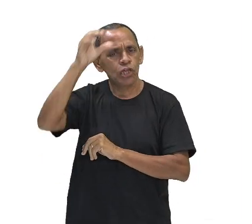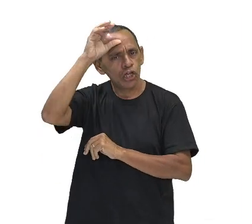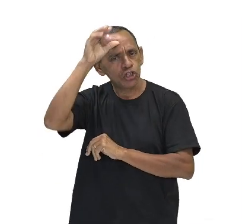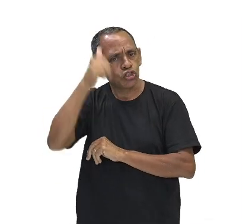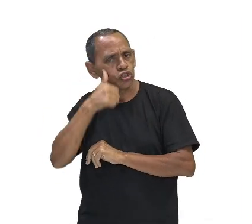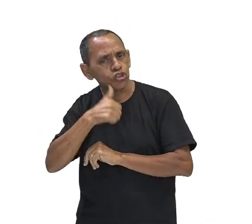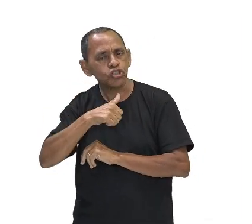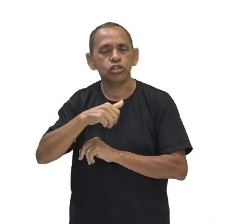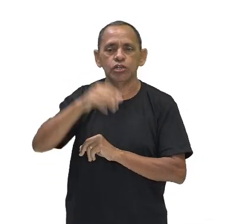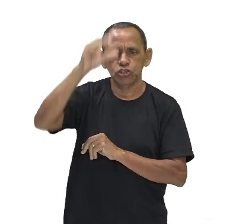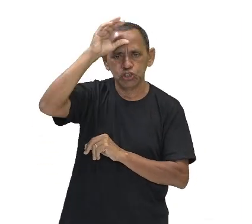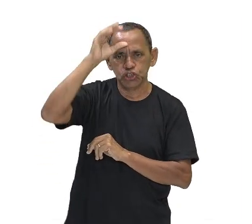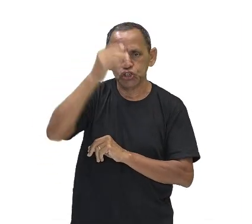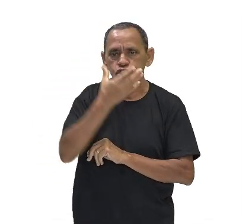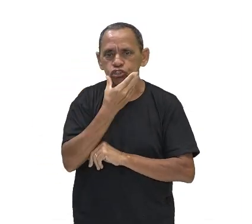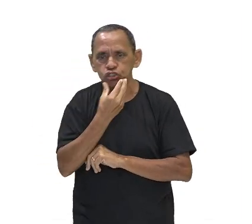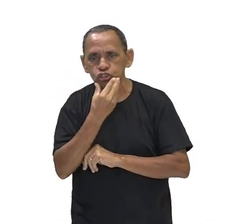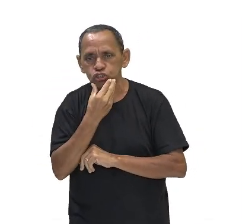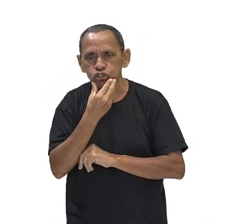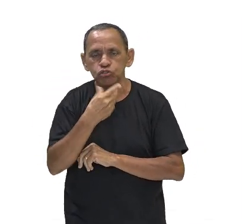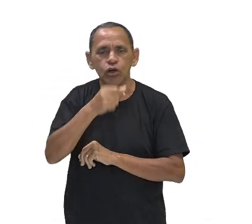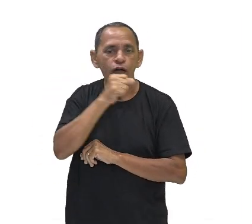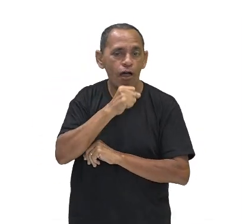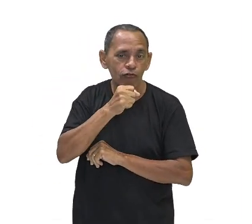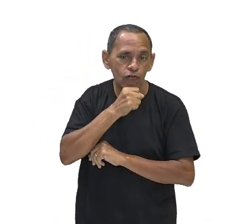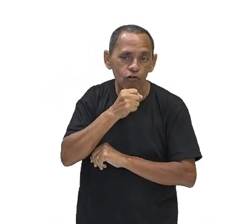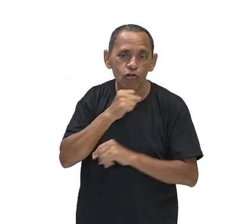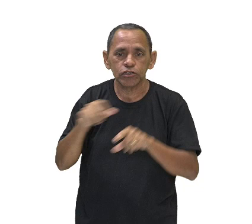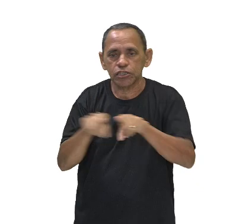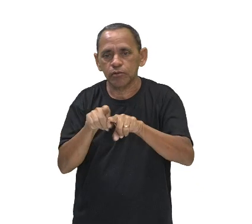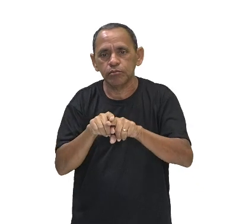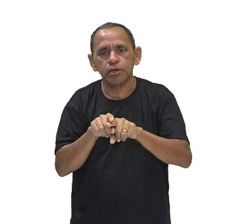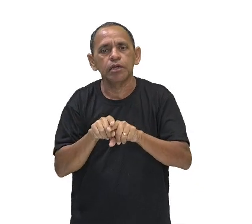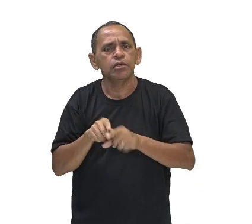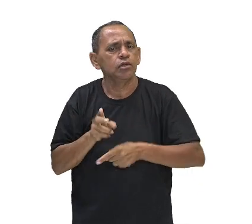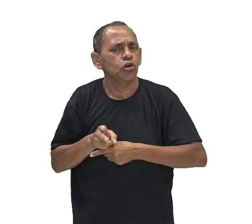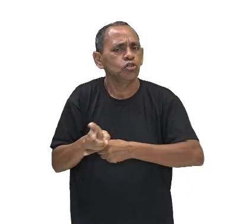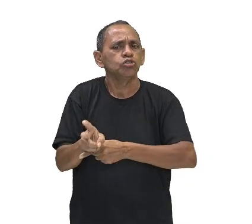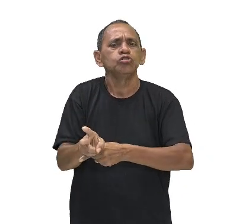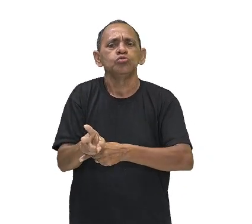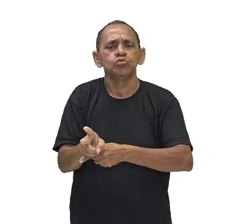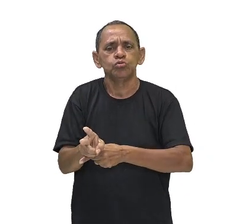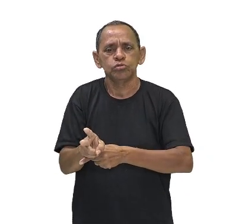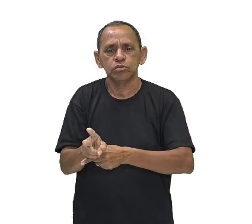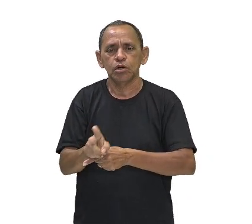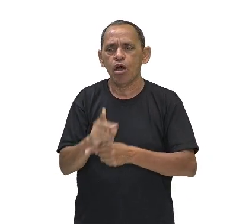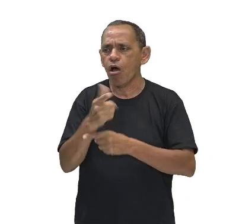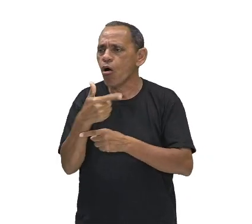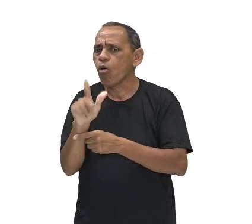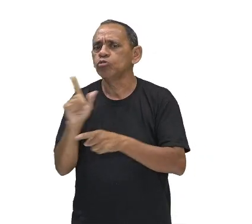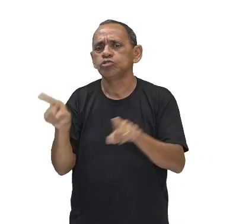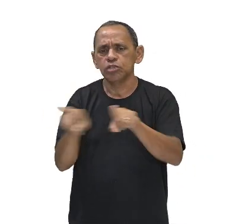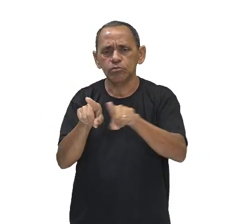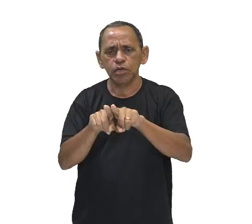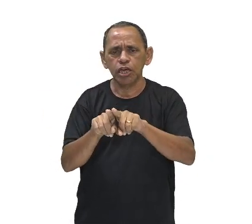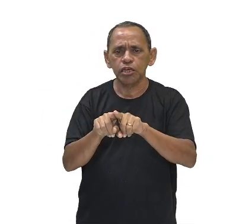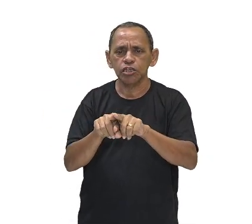o avô, a avó e assim sucessivamente, de acordo com o grau de